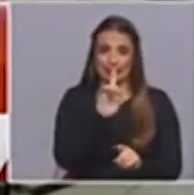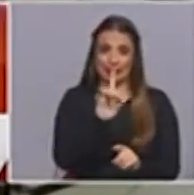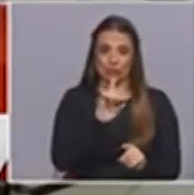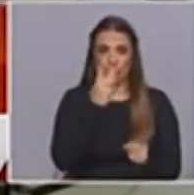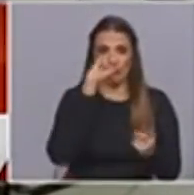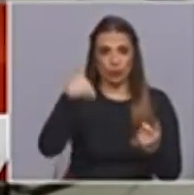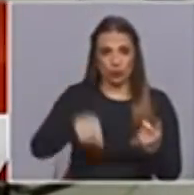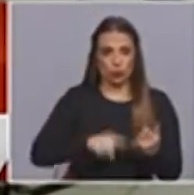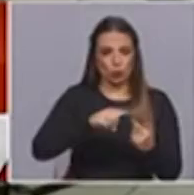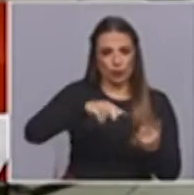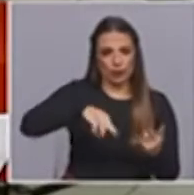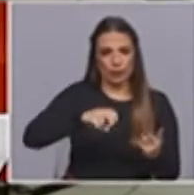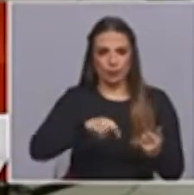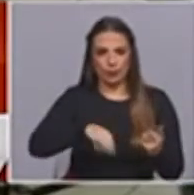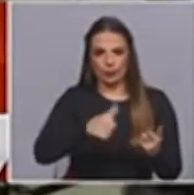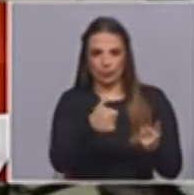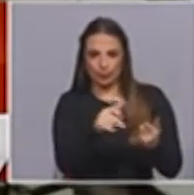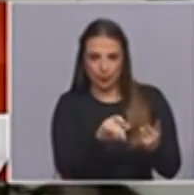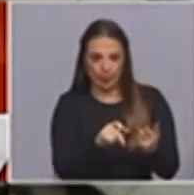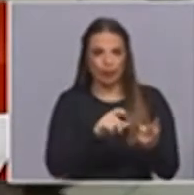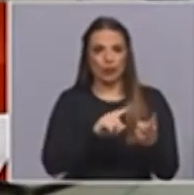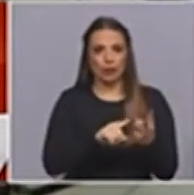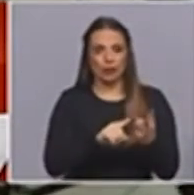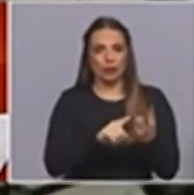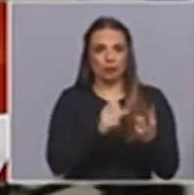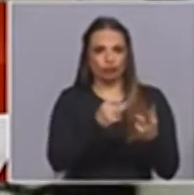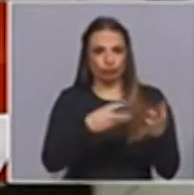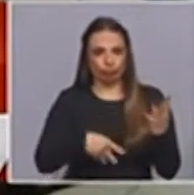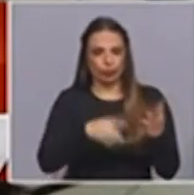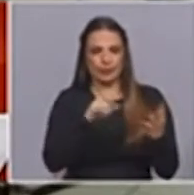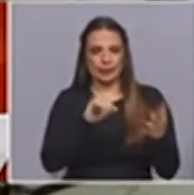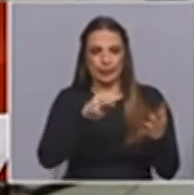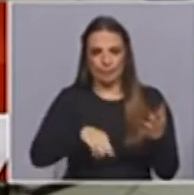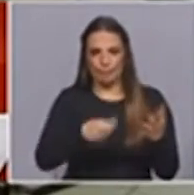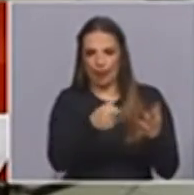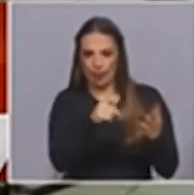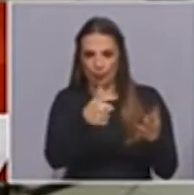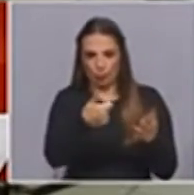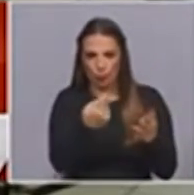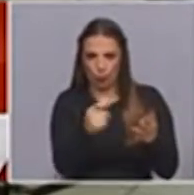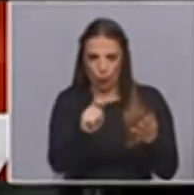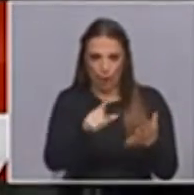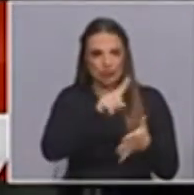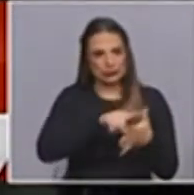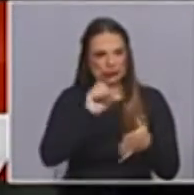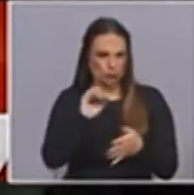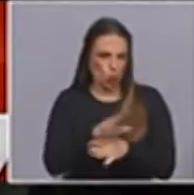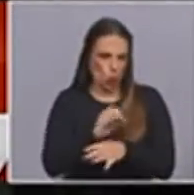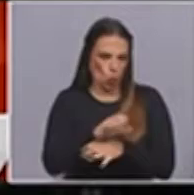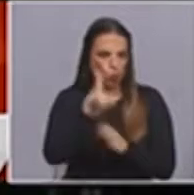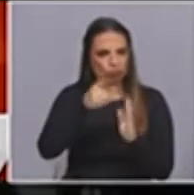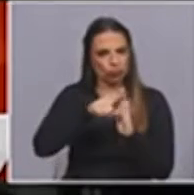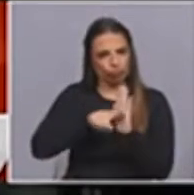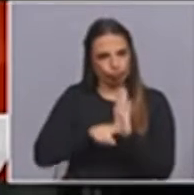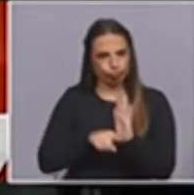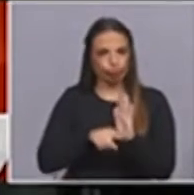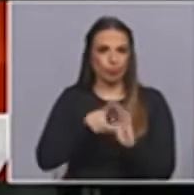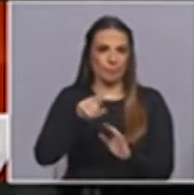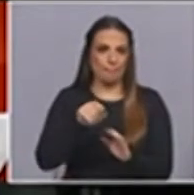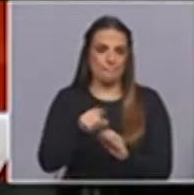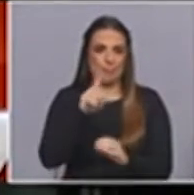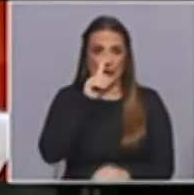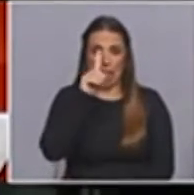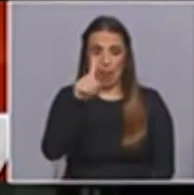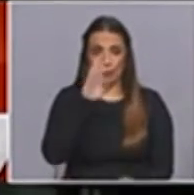África do Sul Namíbia lesoto Botswana o desenho água entretanto também outros países juntam-se à lista restrições